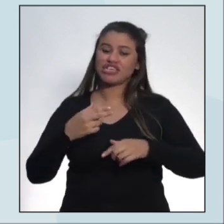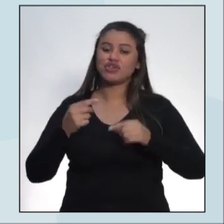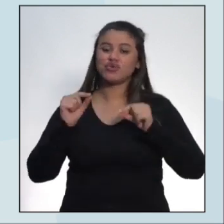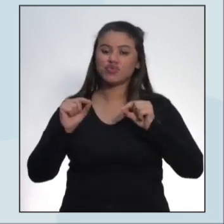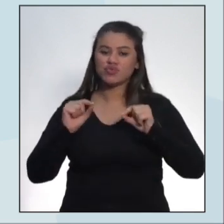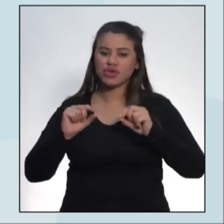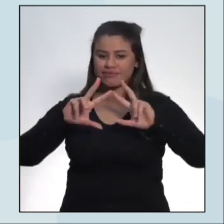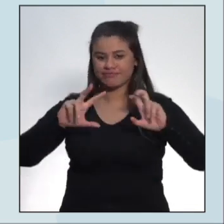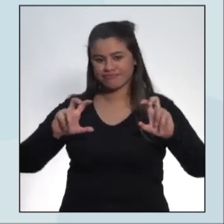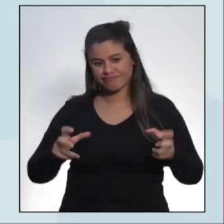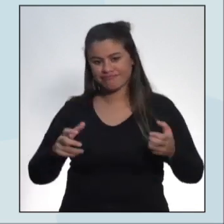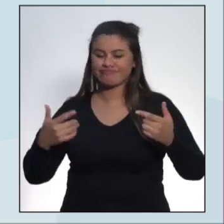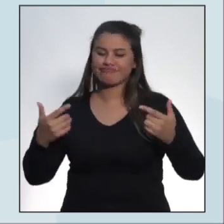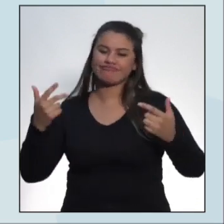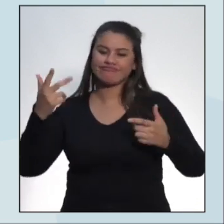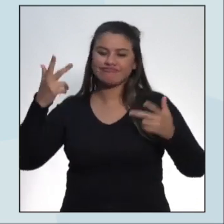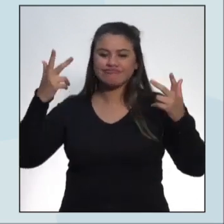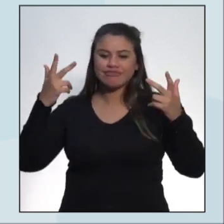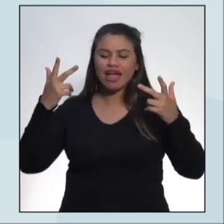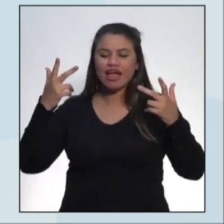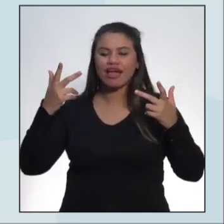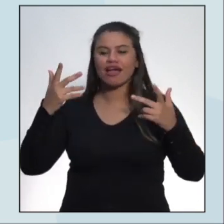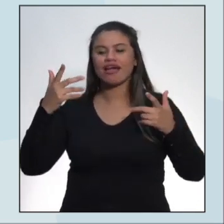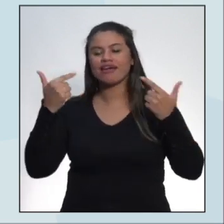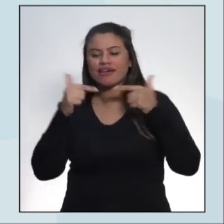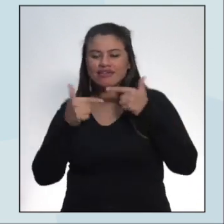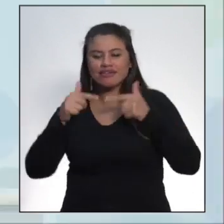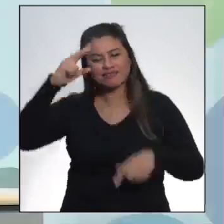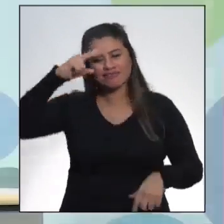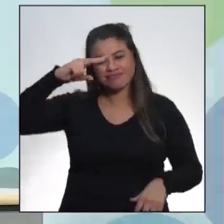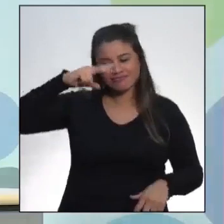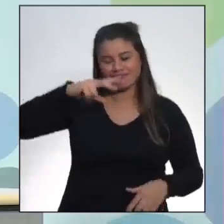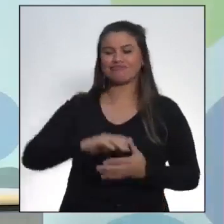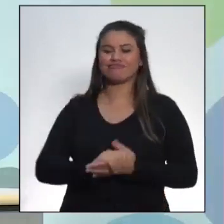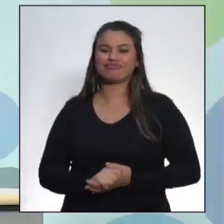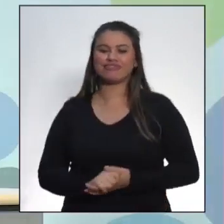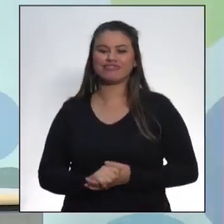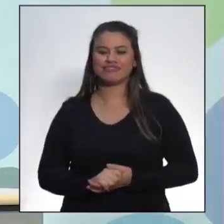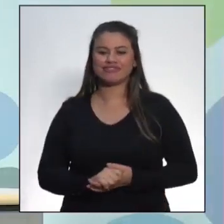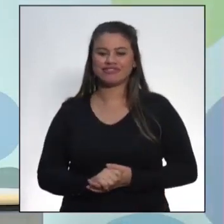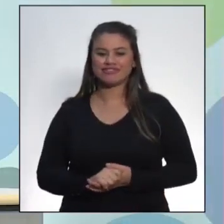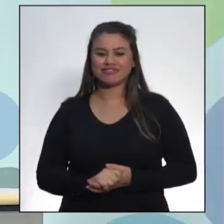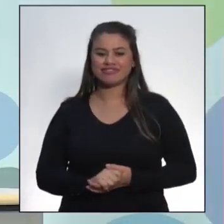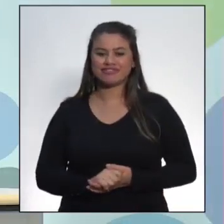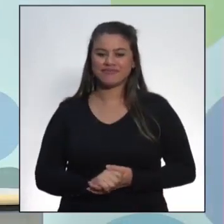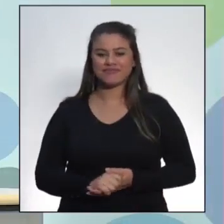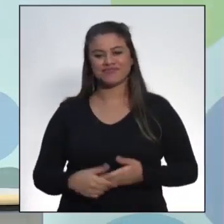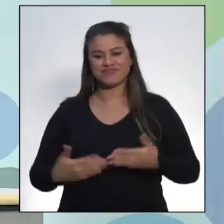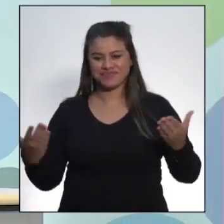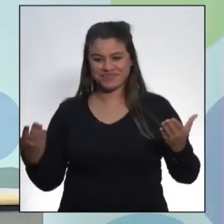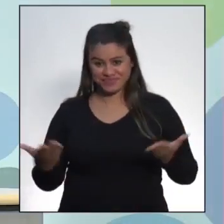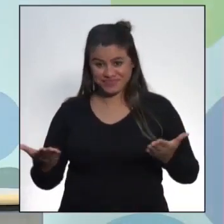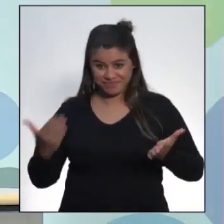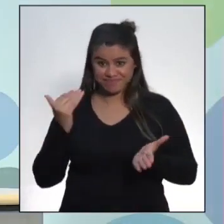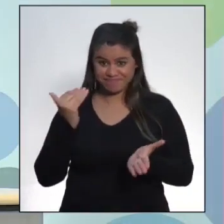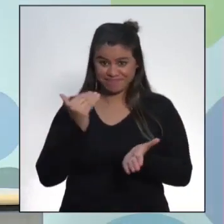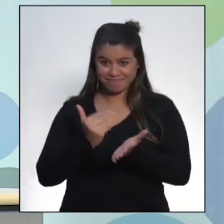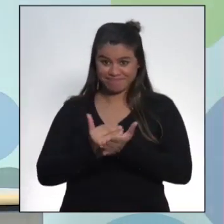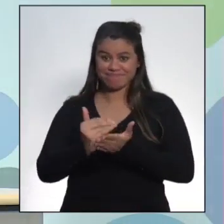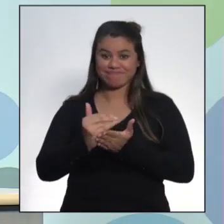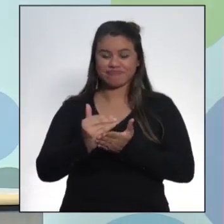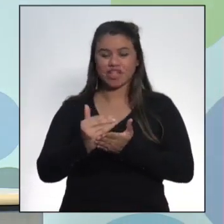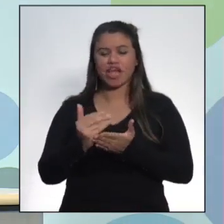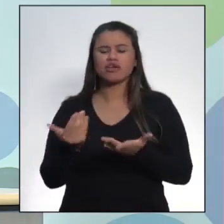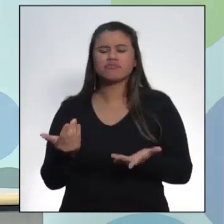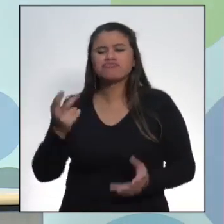de costumes. Falaremos de teatro com foco em comédia de costumes. Para início de conversa, né? O que é uma